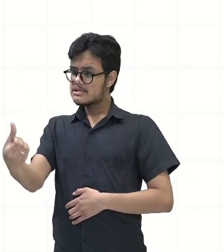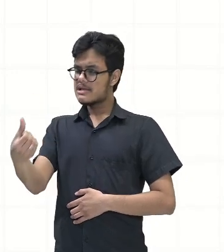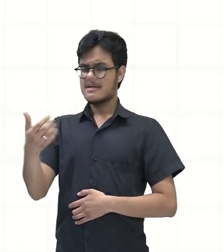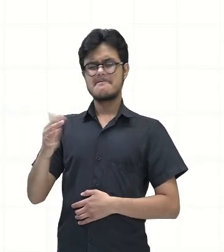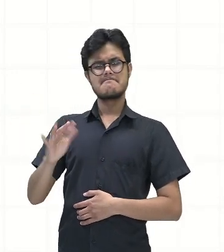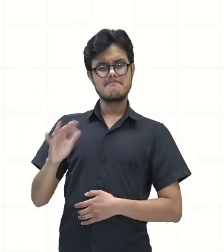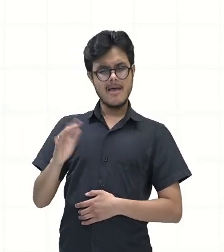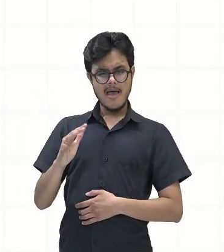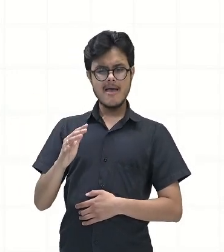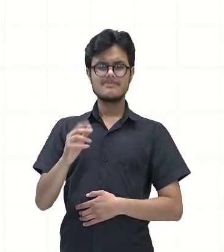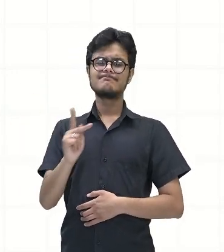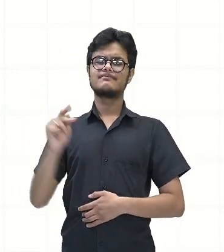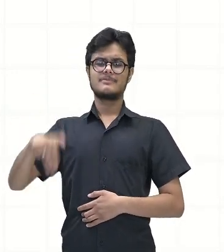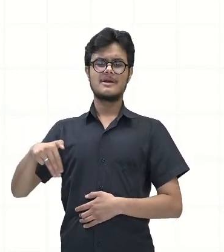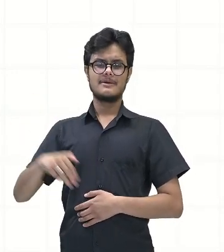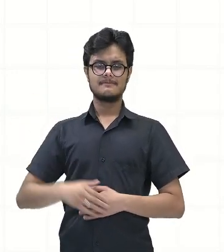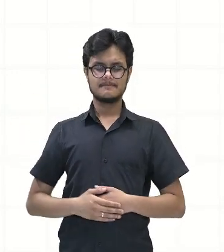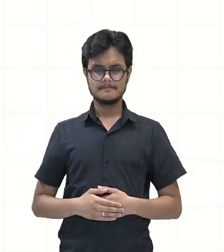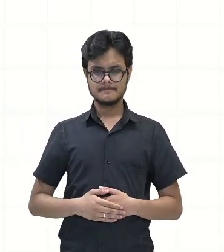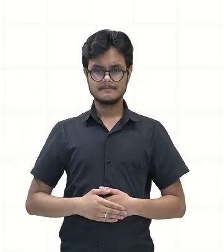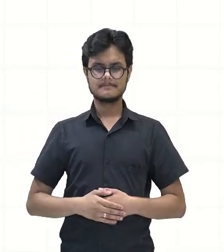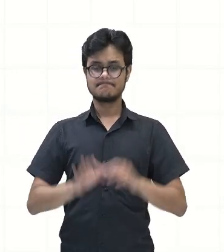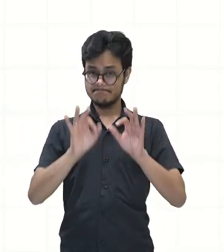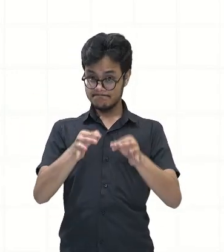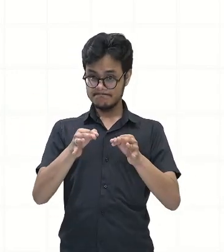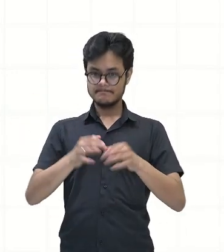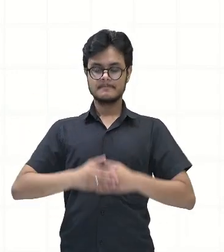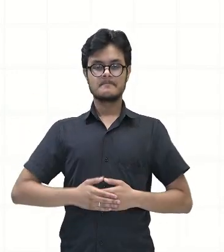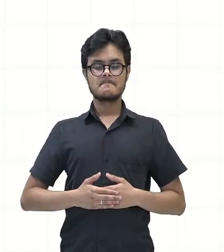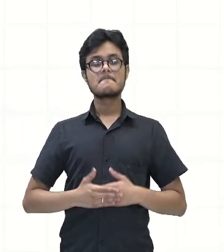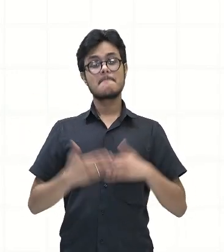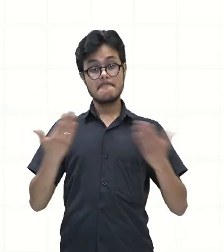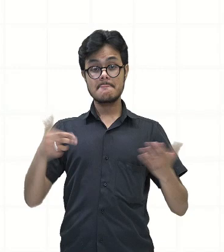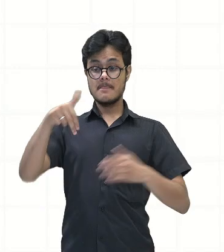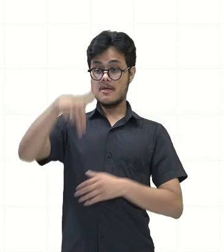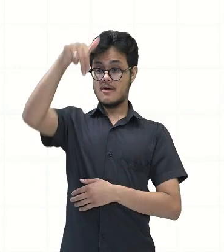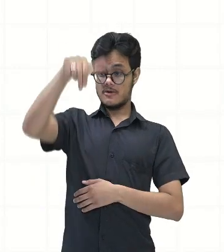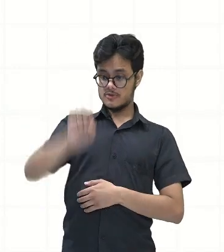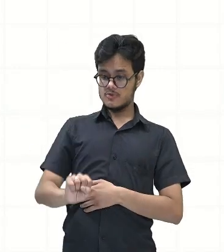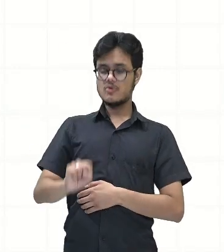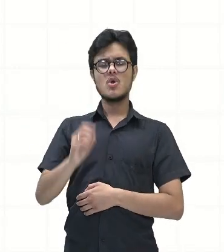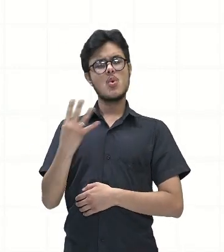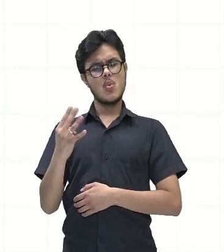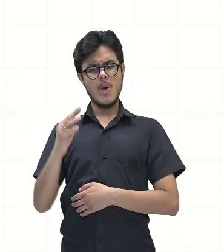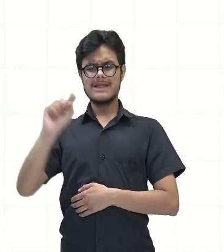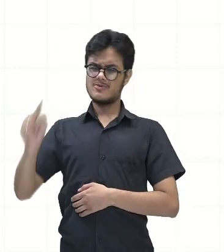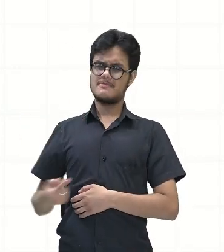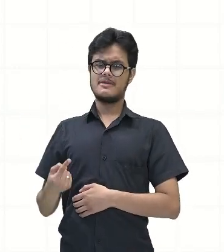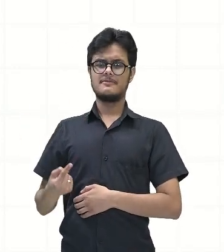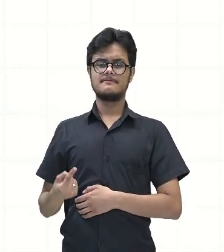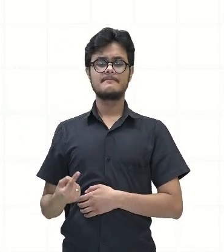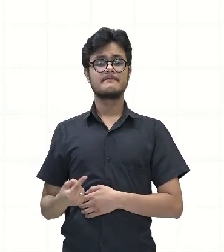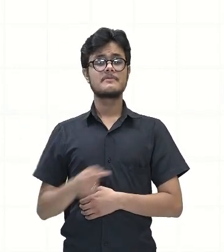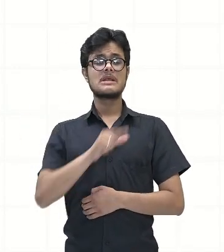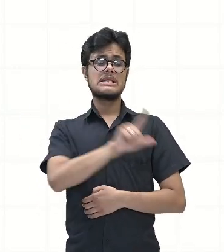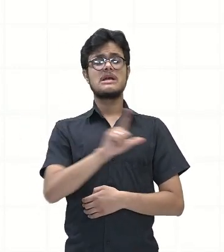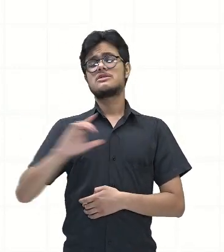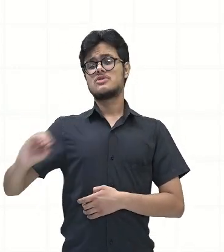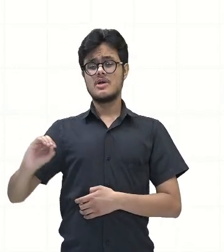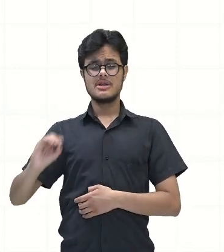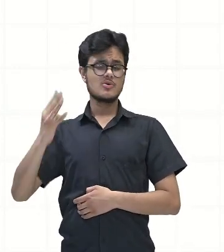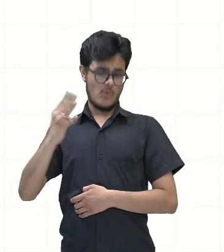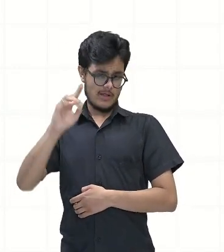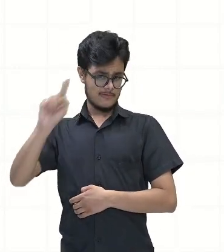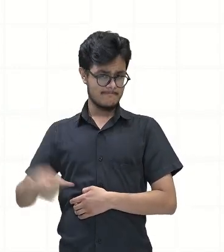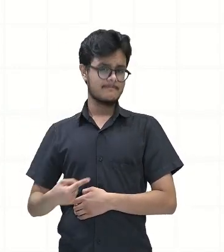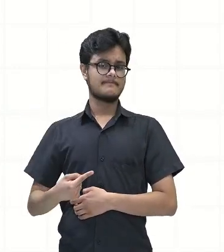de quilômetros aí. Então, a gente vai ver que no sentido norte-sul, a extensão do território brasileiro,